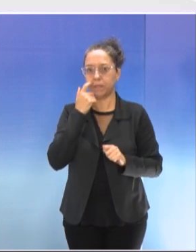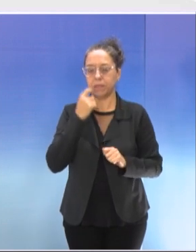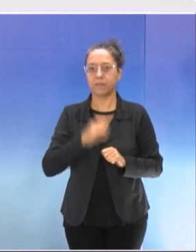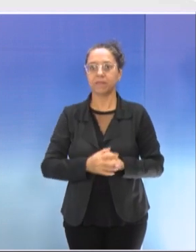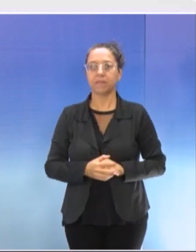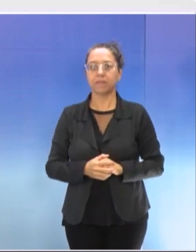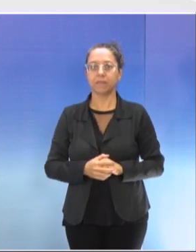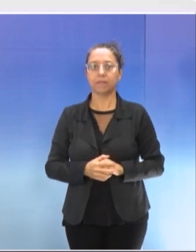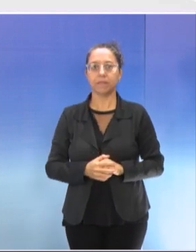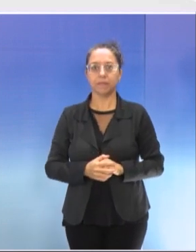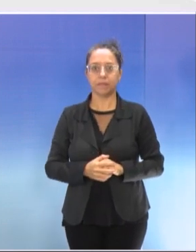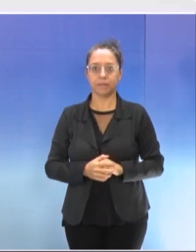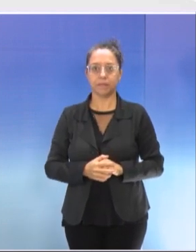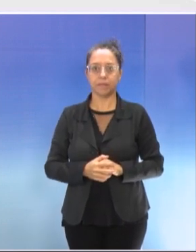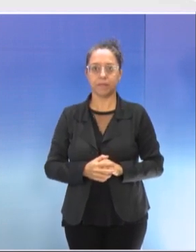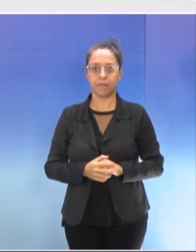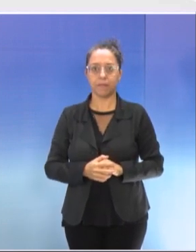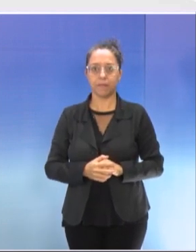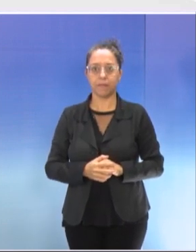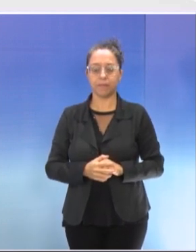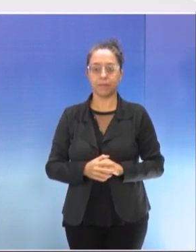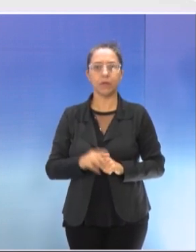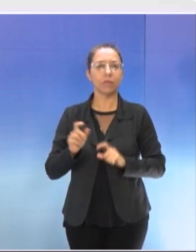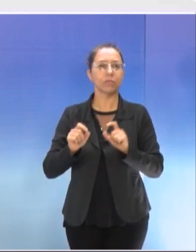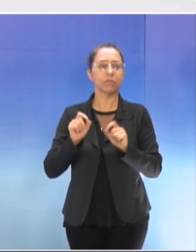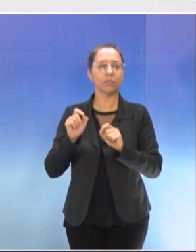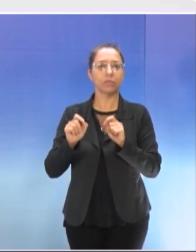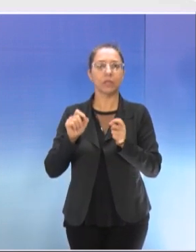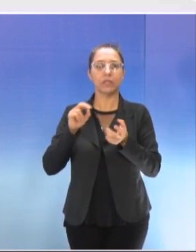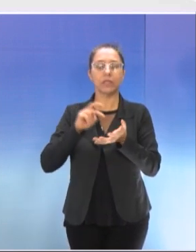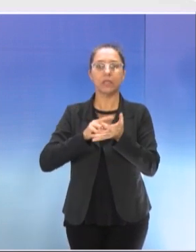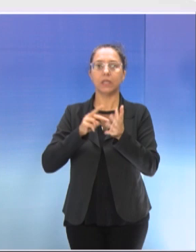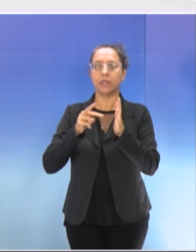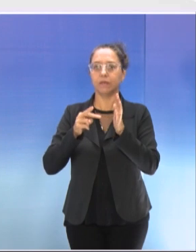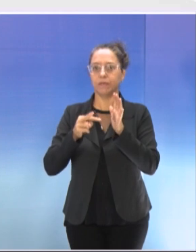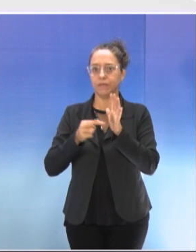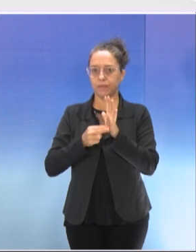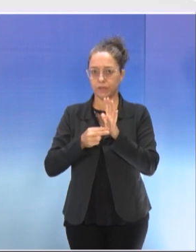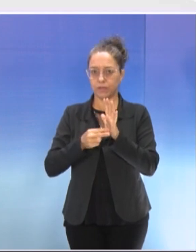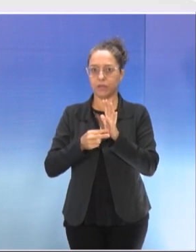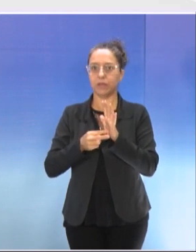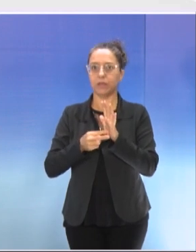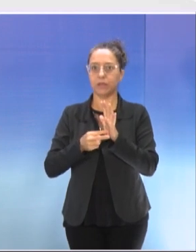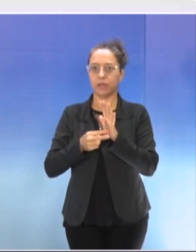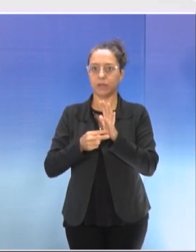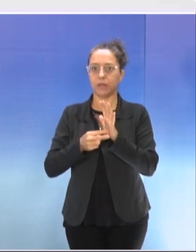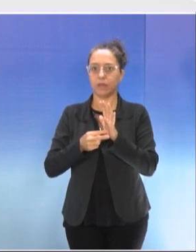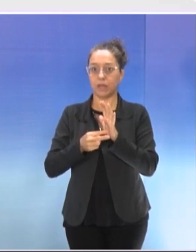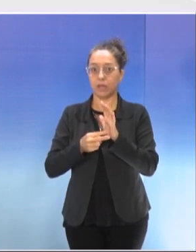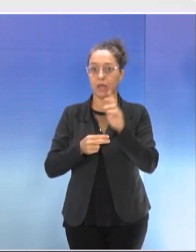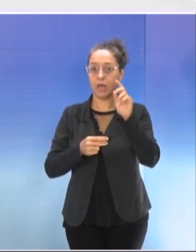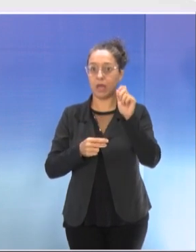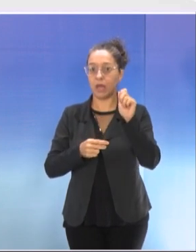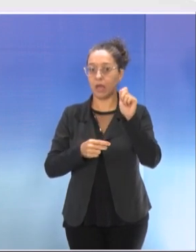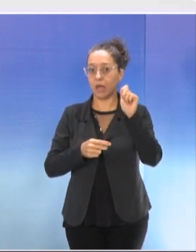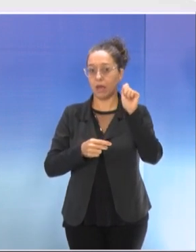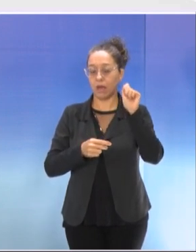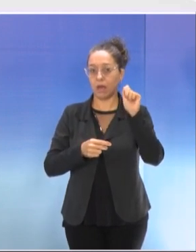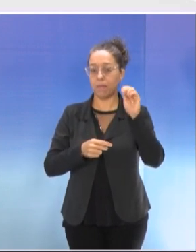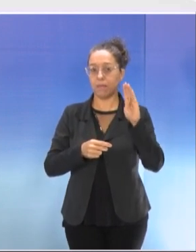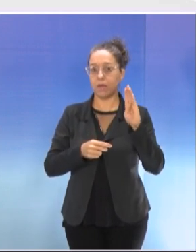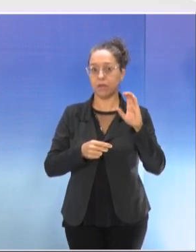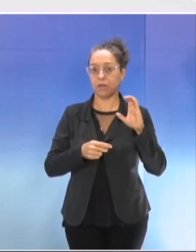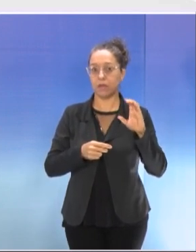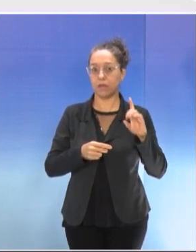aqui, ela é um distrator. O que é o distrator? Quando a alternativa está errada. Por que ela é um distrator? Porque